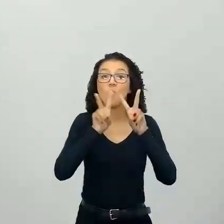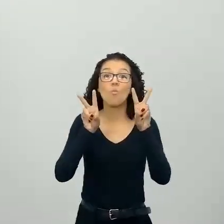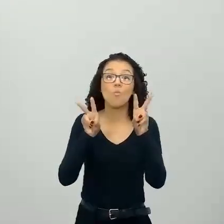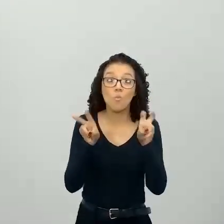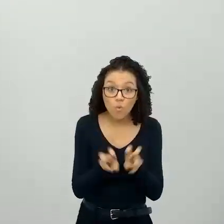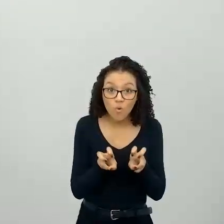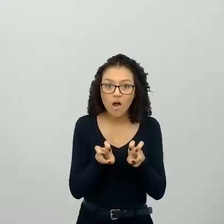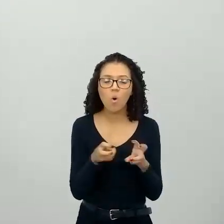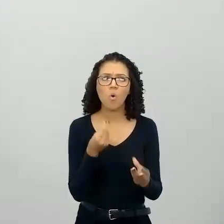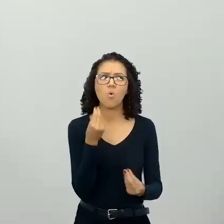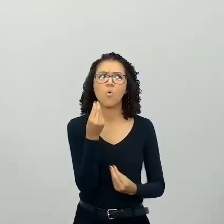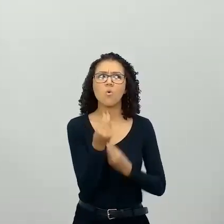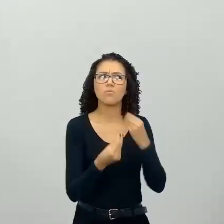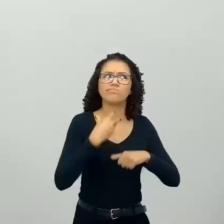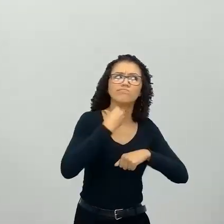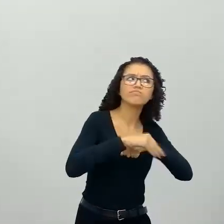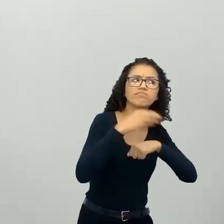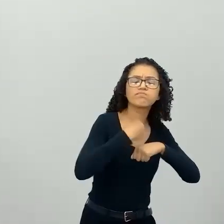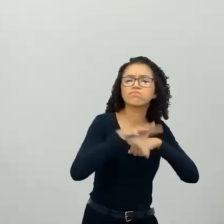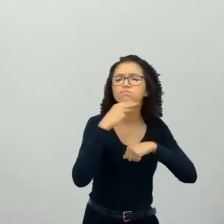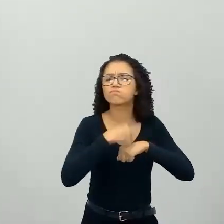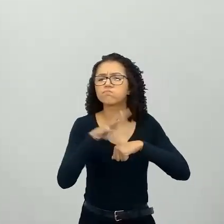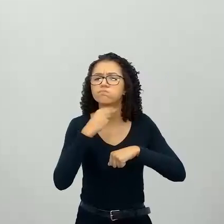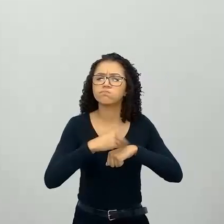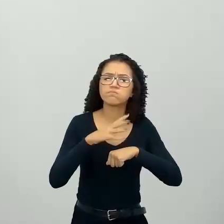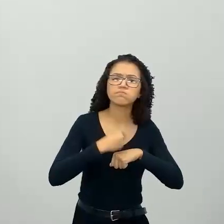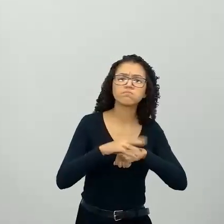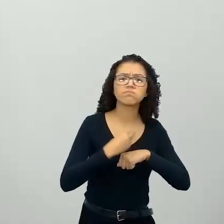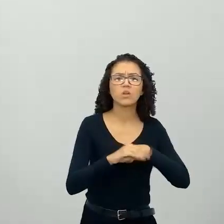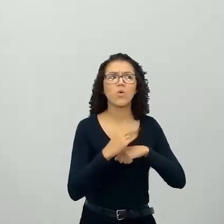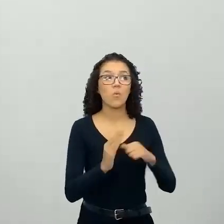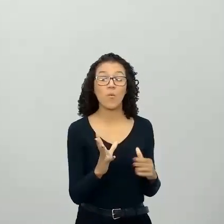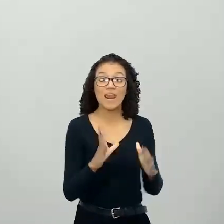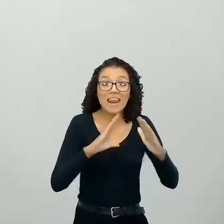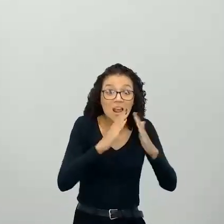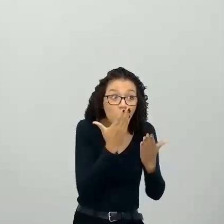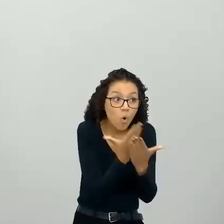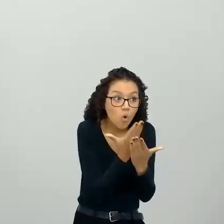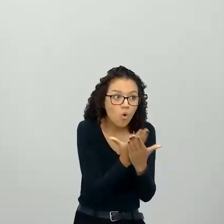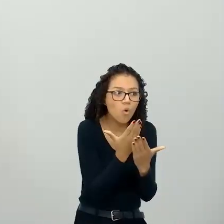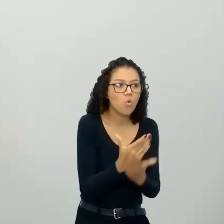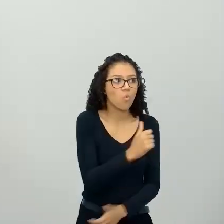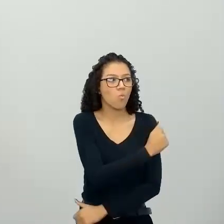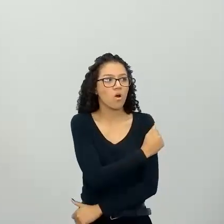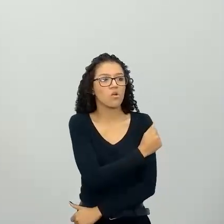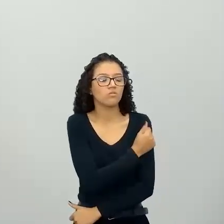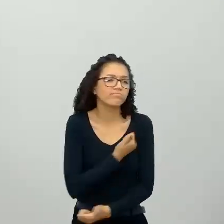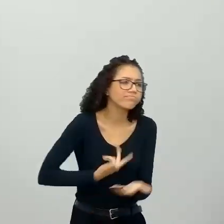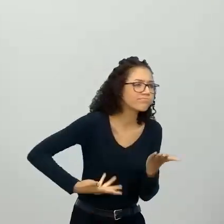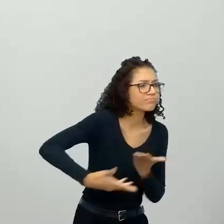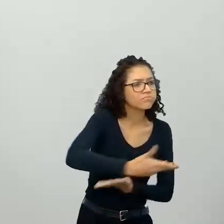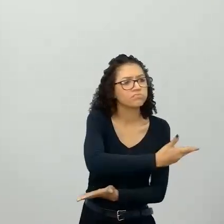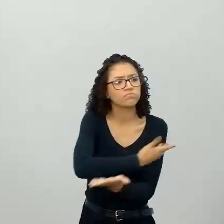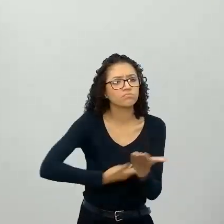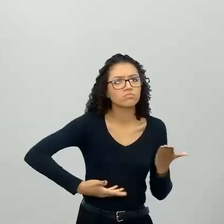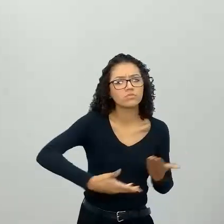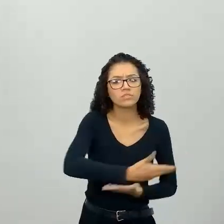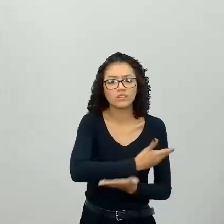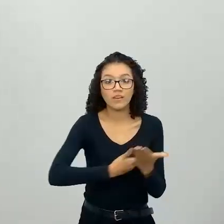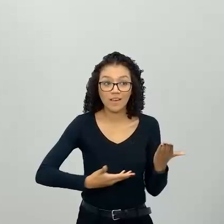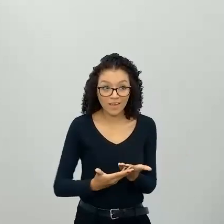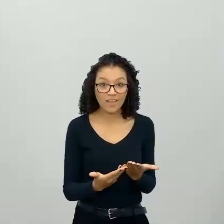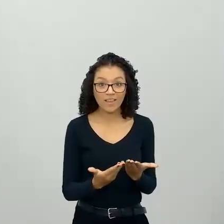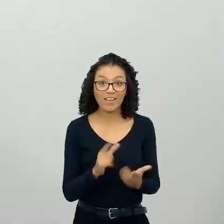de aperfeiçoar e trazer realmente a discussão para a sala de aula em relação ao combate, né? Que é identificar e mostrar esse